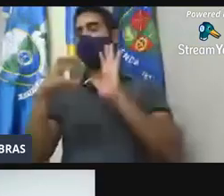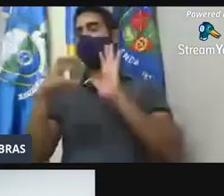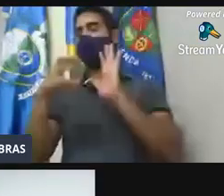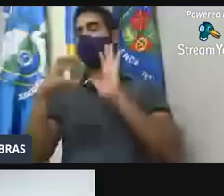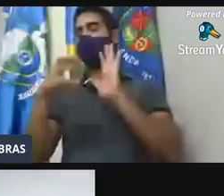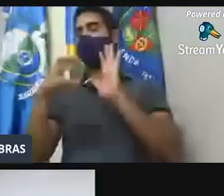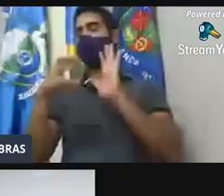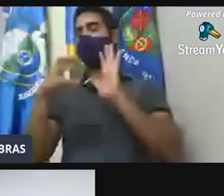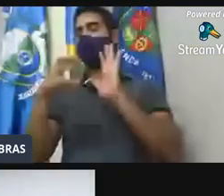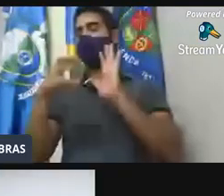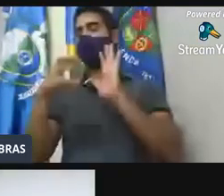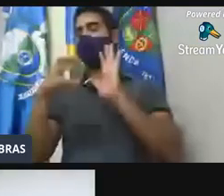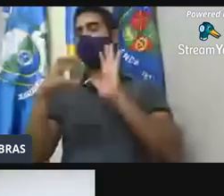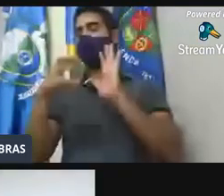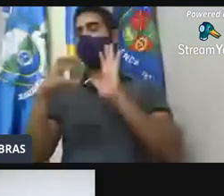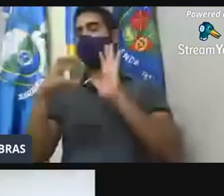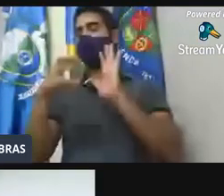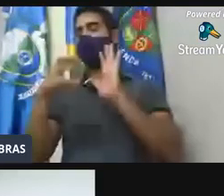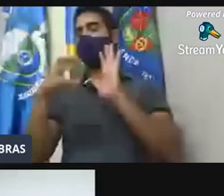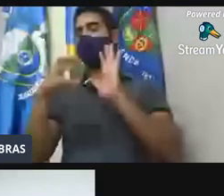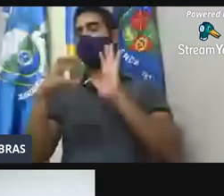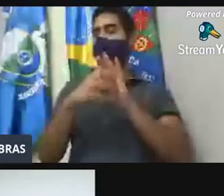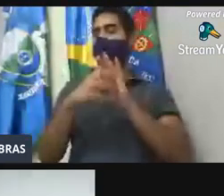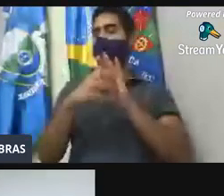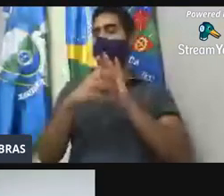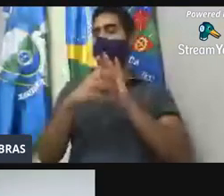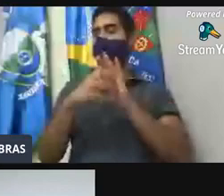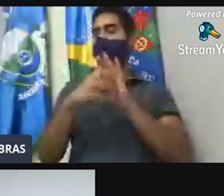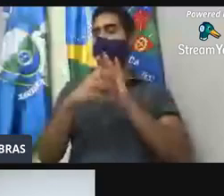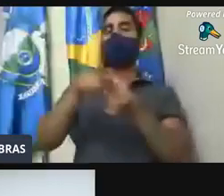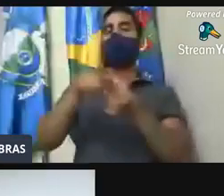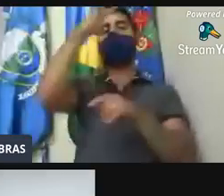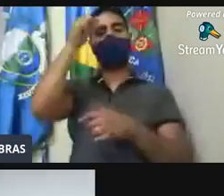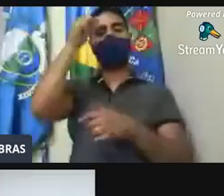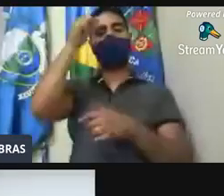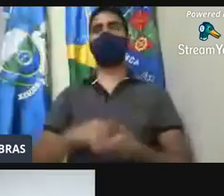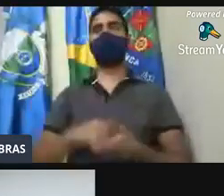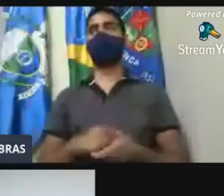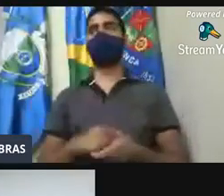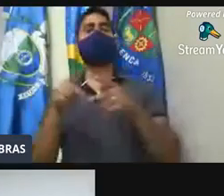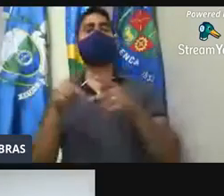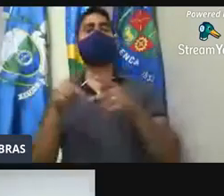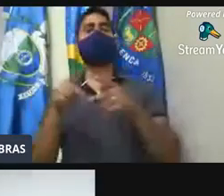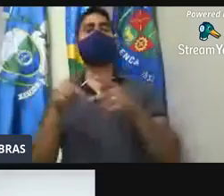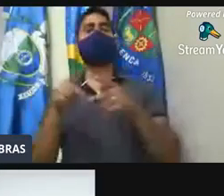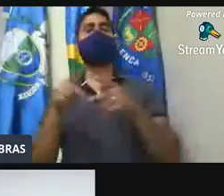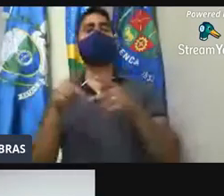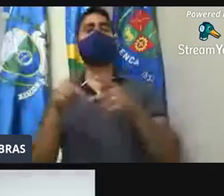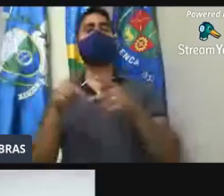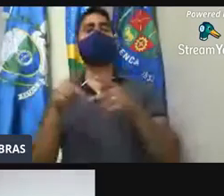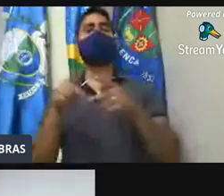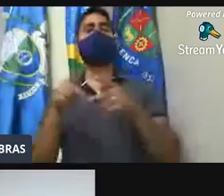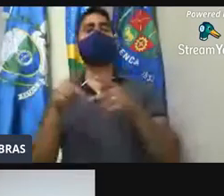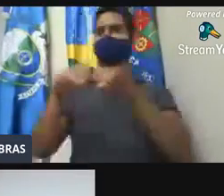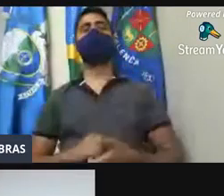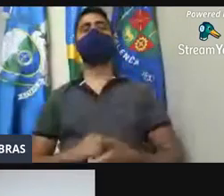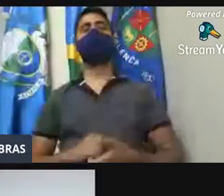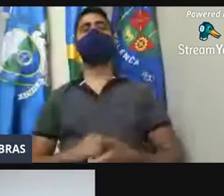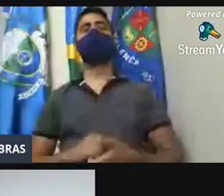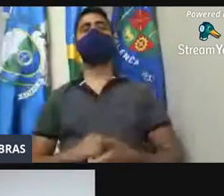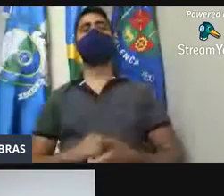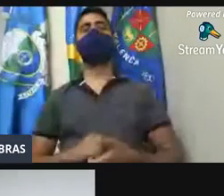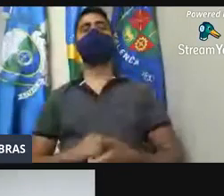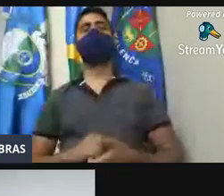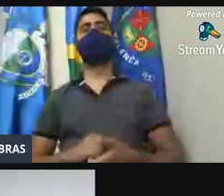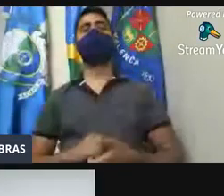administrados. Vale sentar que tal solicitação tem intuito da transparência às ações do Legislativo. Sala das Sessões, 15 de setembro, vereador Marquinhos da Saúde.